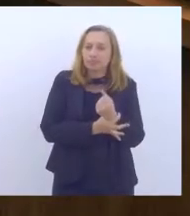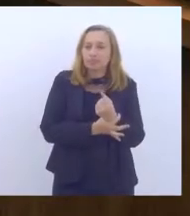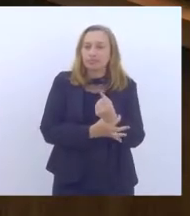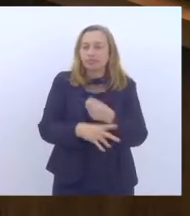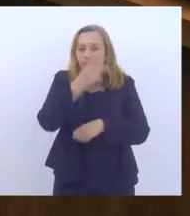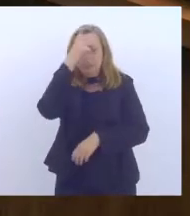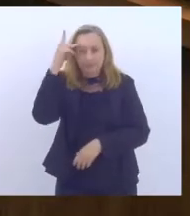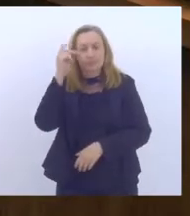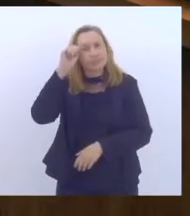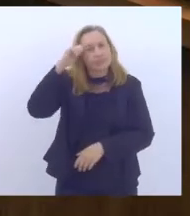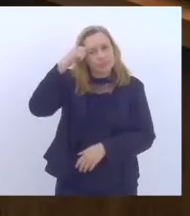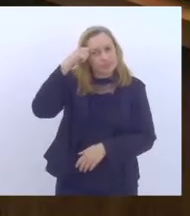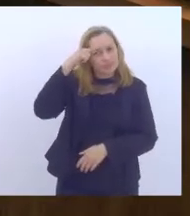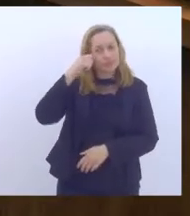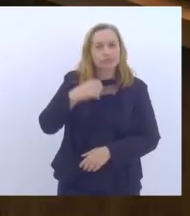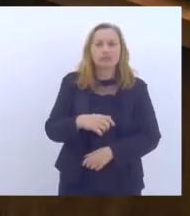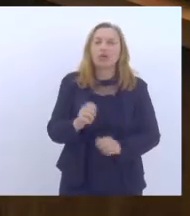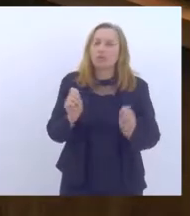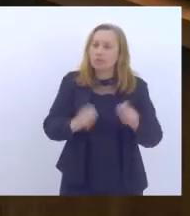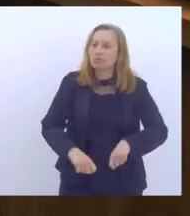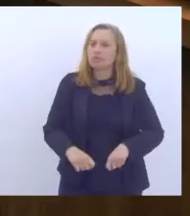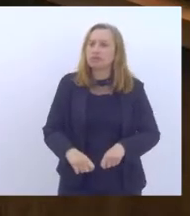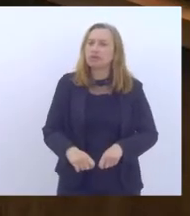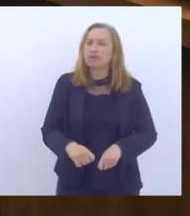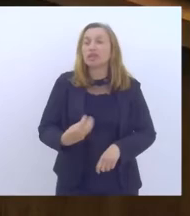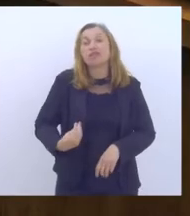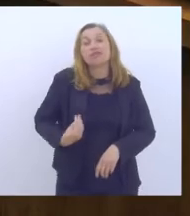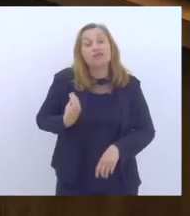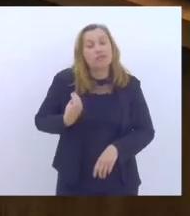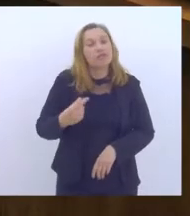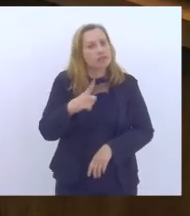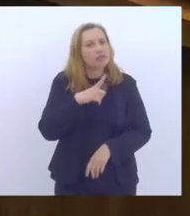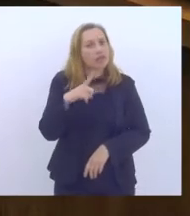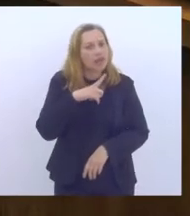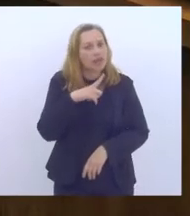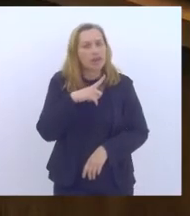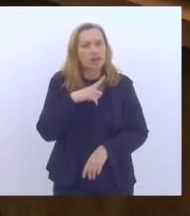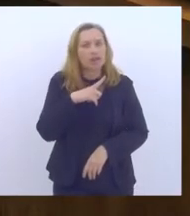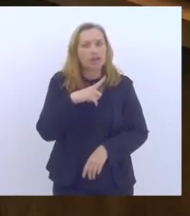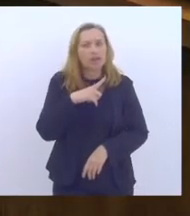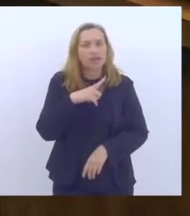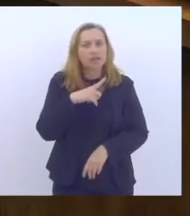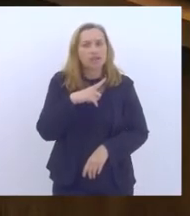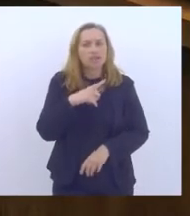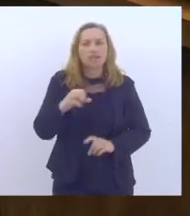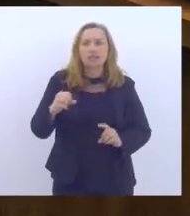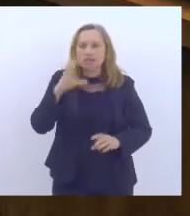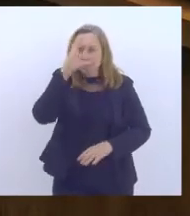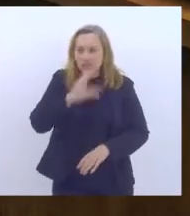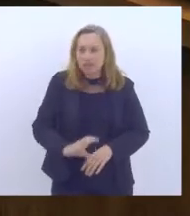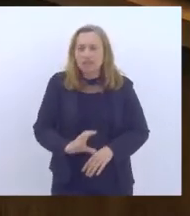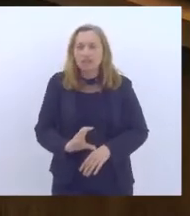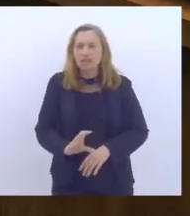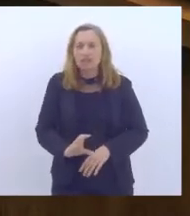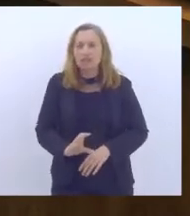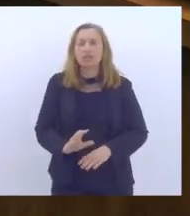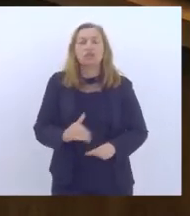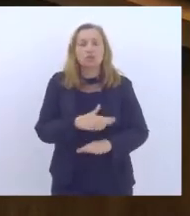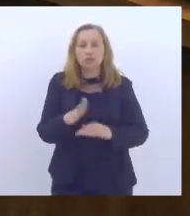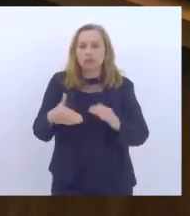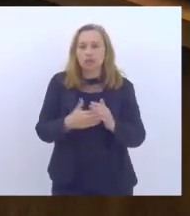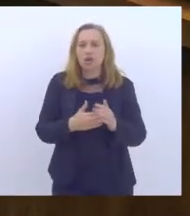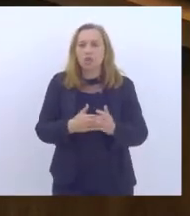país possam ter a possibilidade de existir e de viver a sua Cidadania de maneira plena